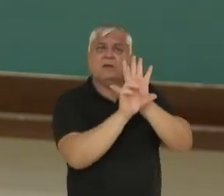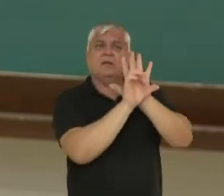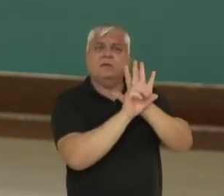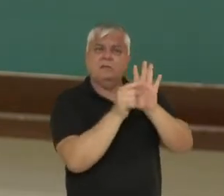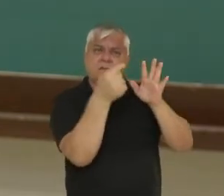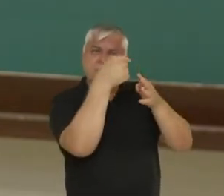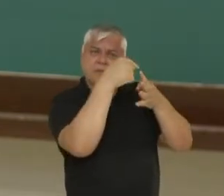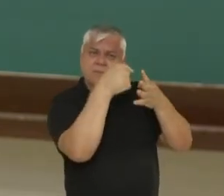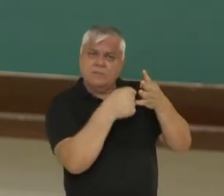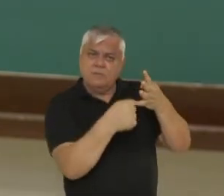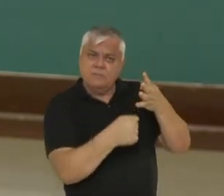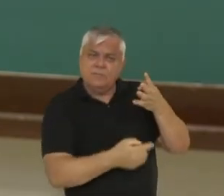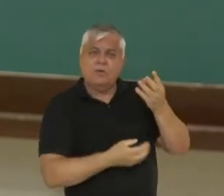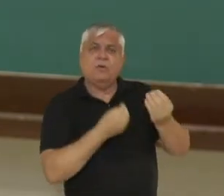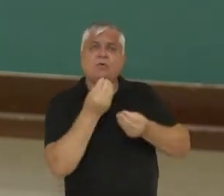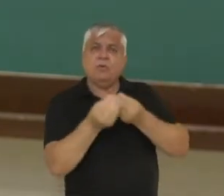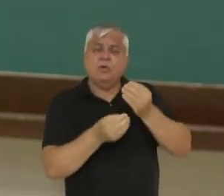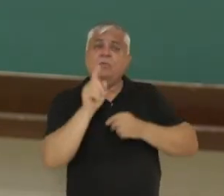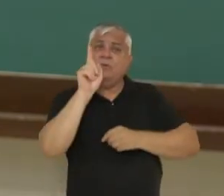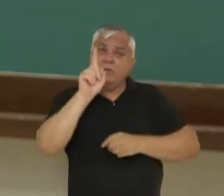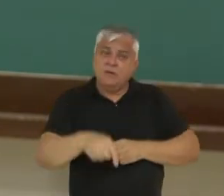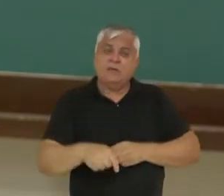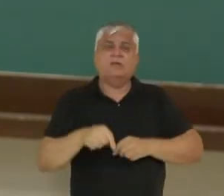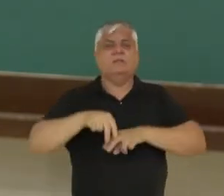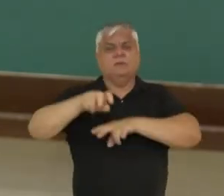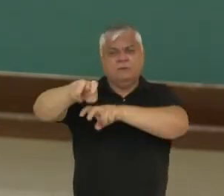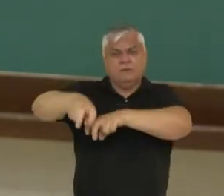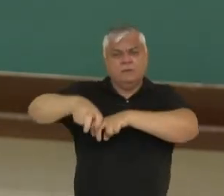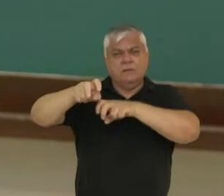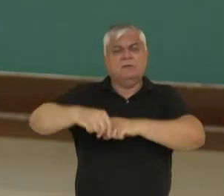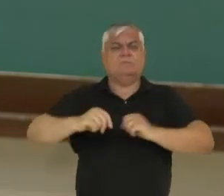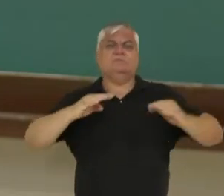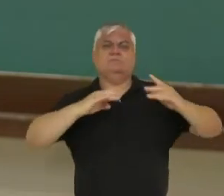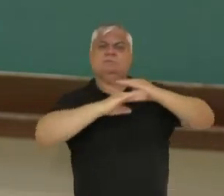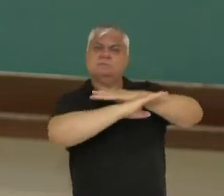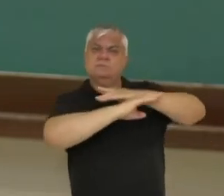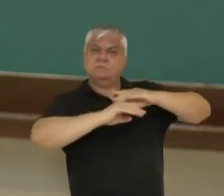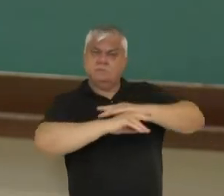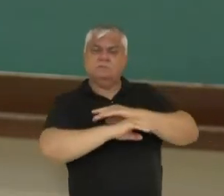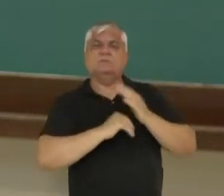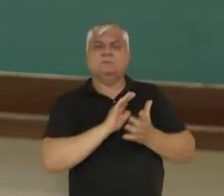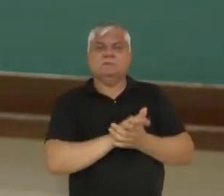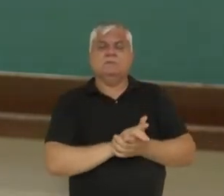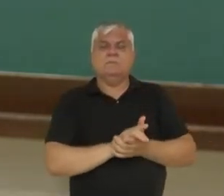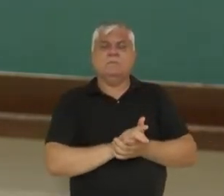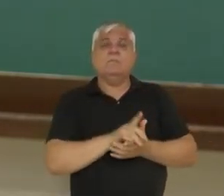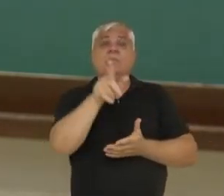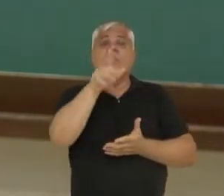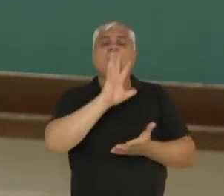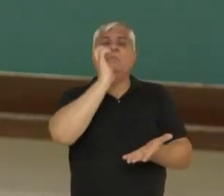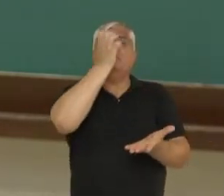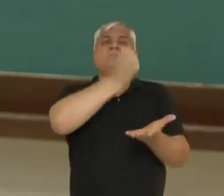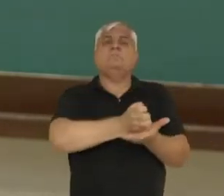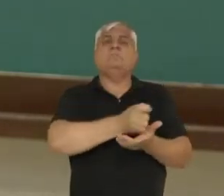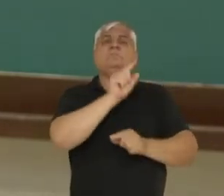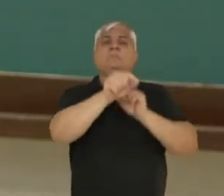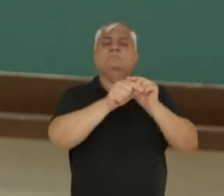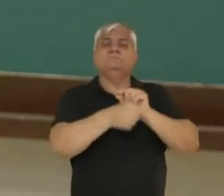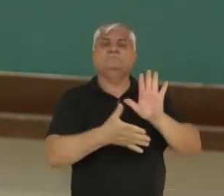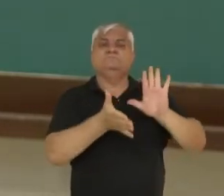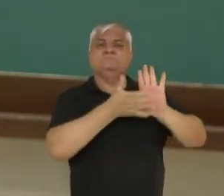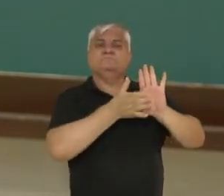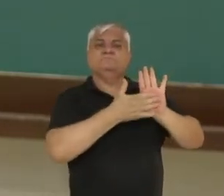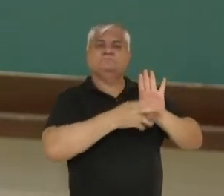dinâmica do funcionamento em termos tanto do campo quanto na cidade. Para isso se estabeleceu uma normativa em que tem